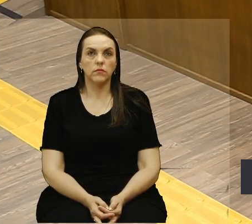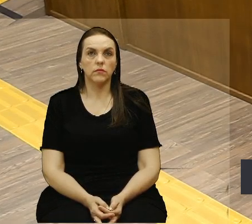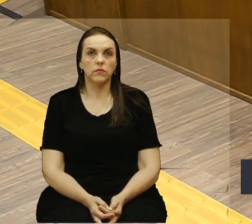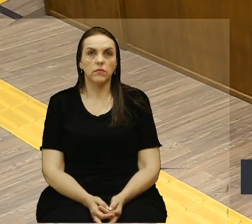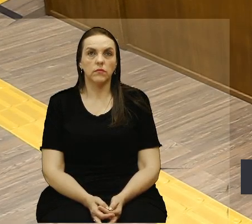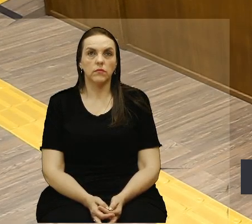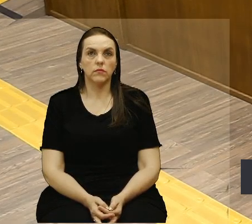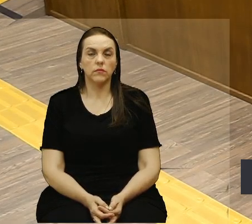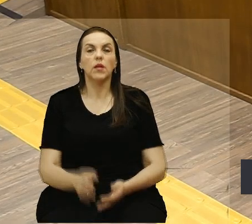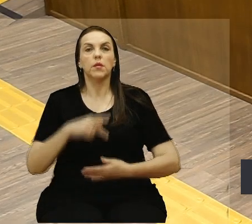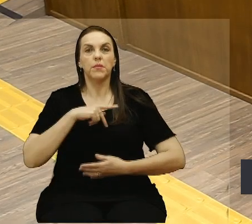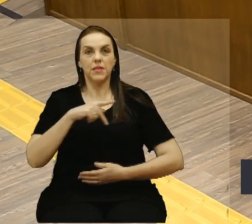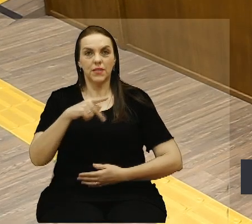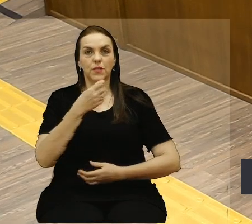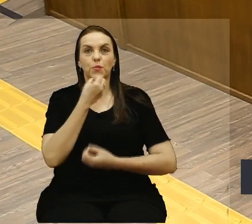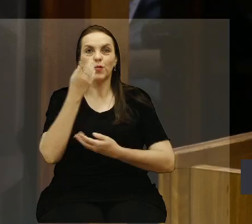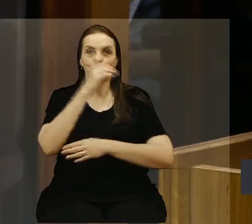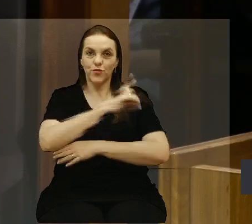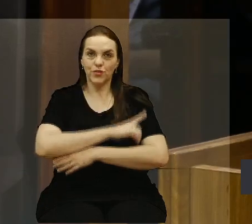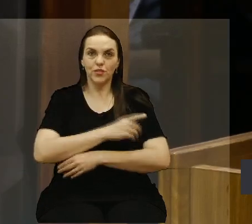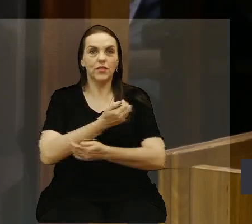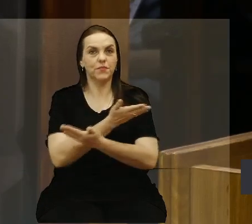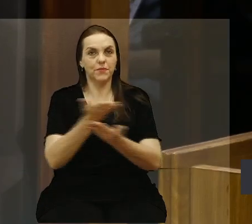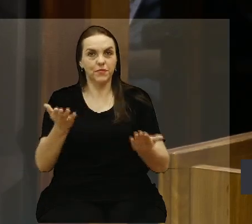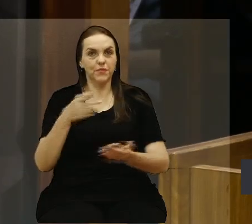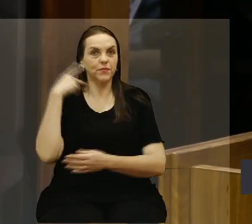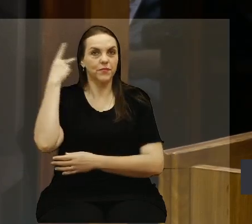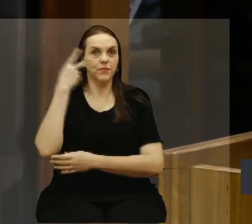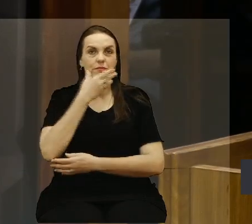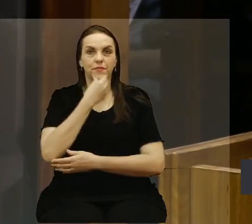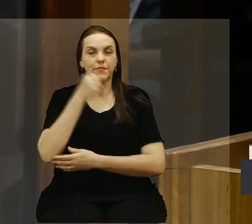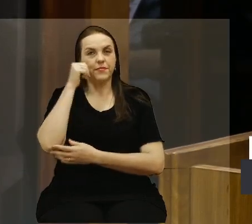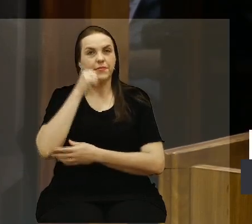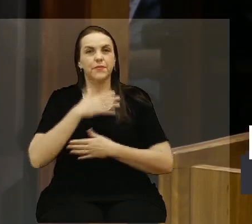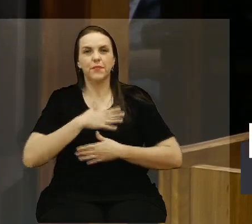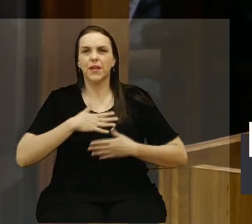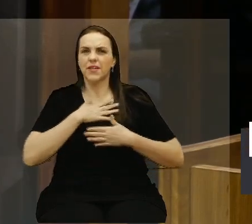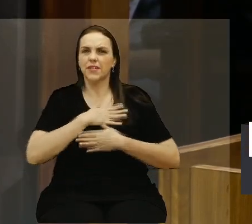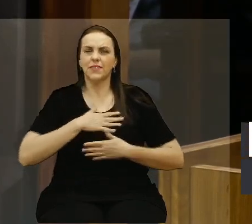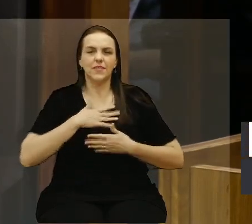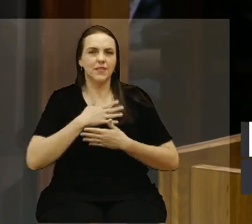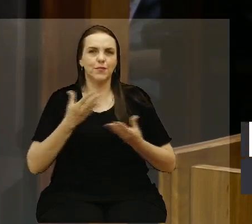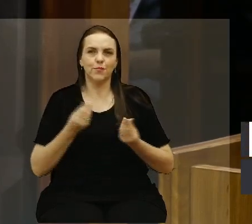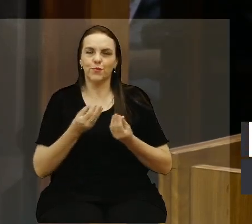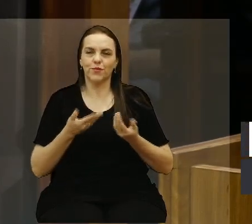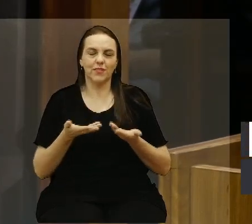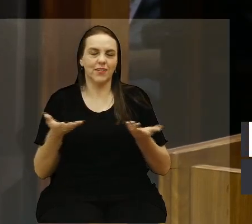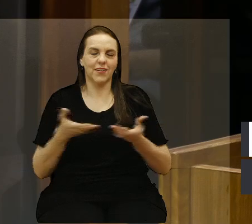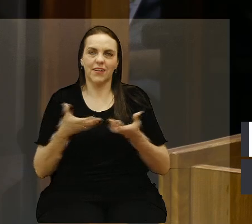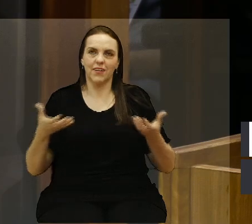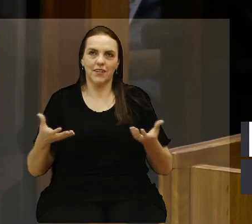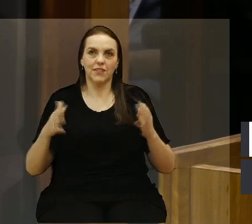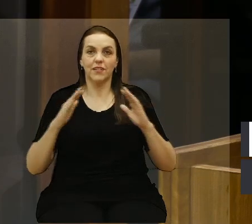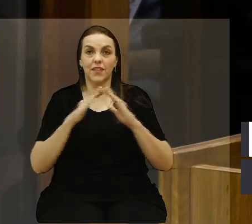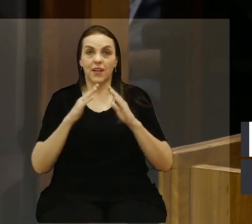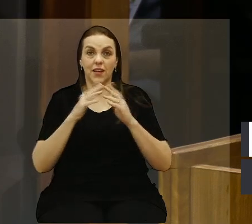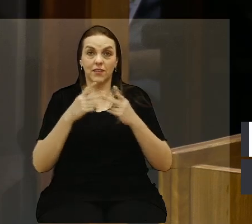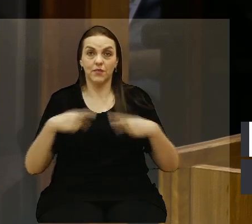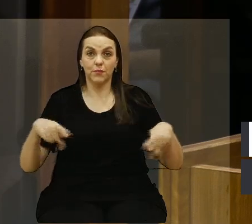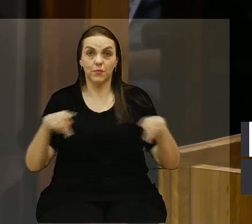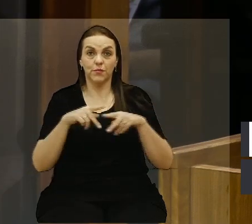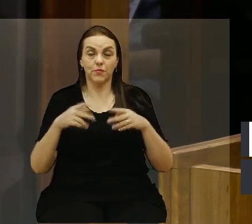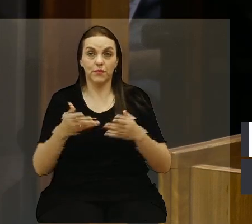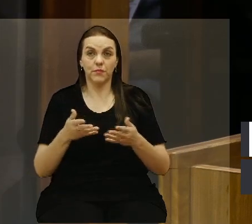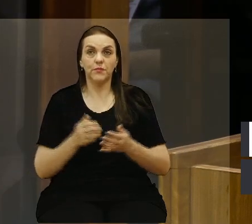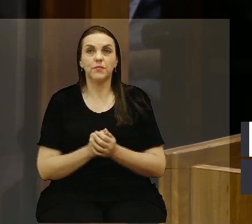Bom, presidente, bom dia a todos os vereadores, vereadoras, é um prazer enorme estar aqui na Casa do Povo novamente, e nós queremos